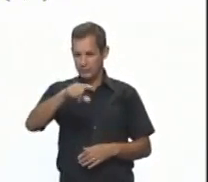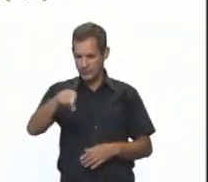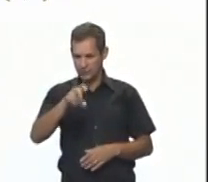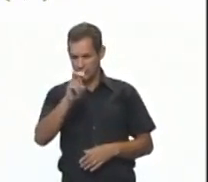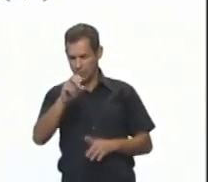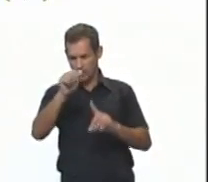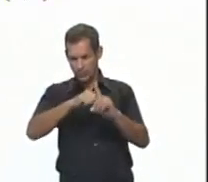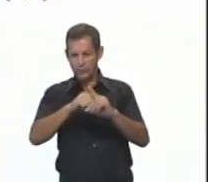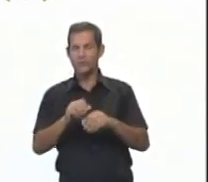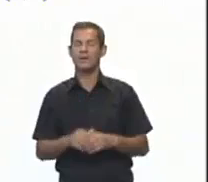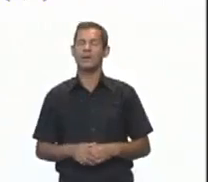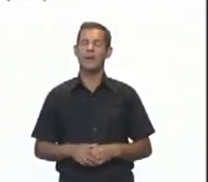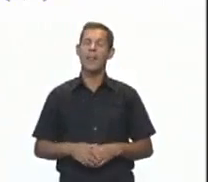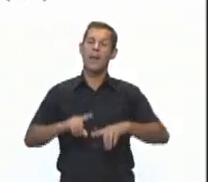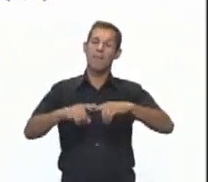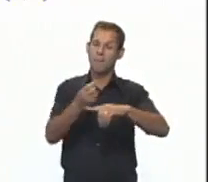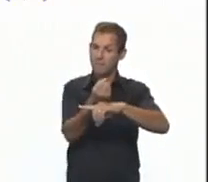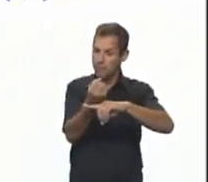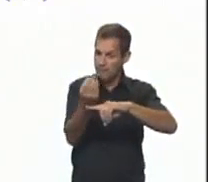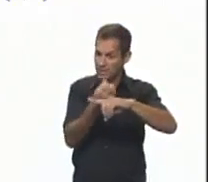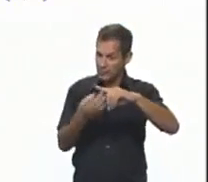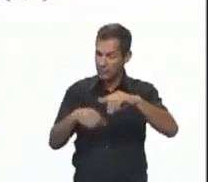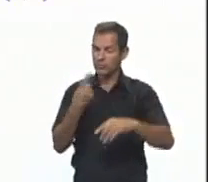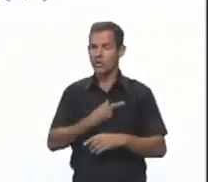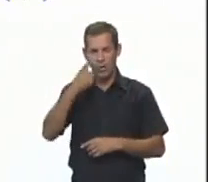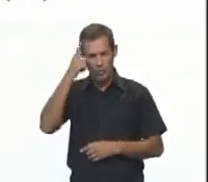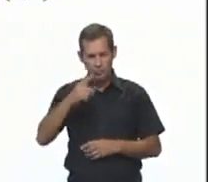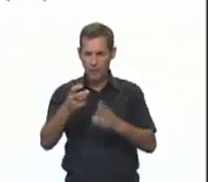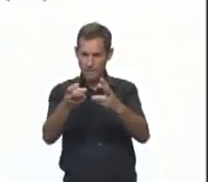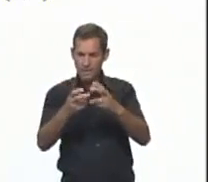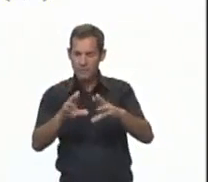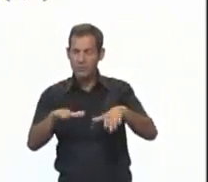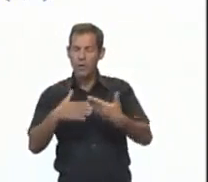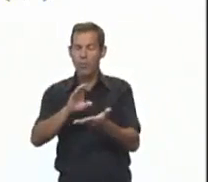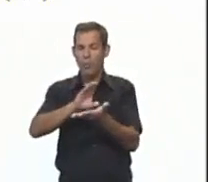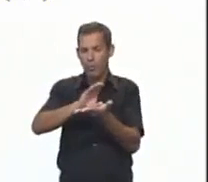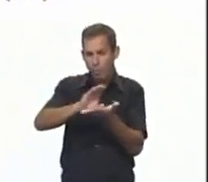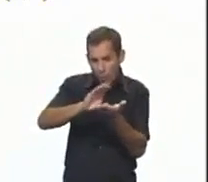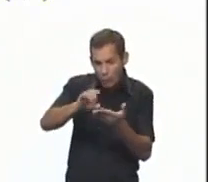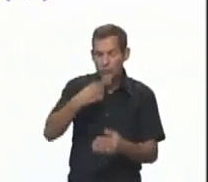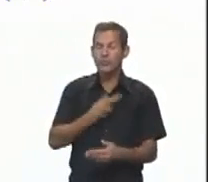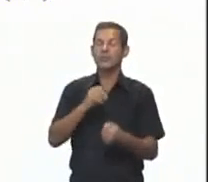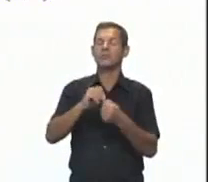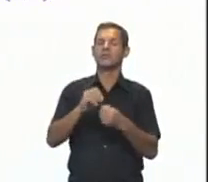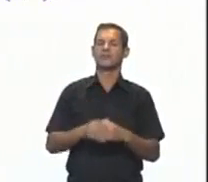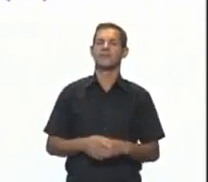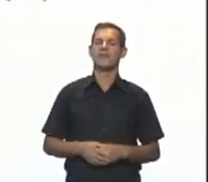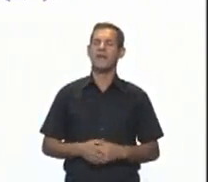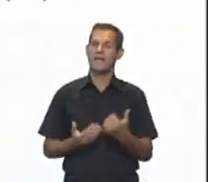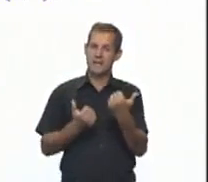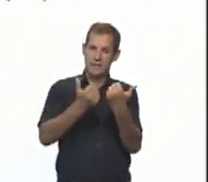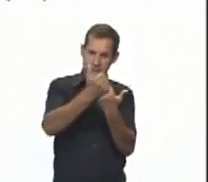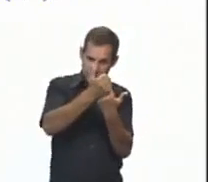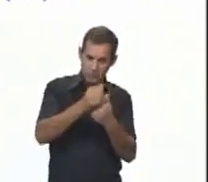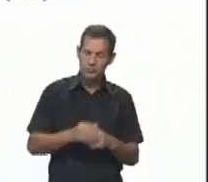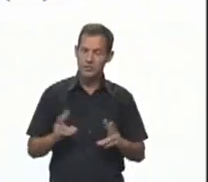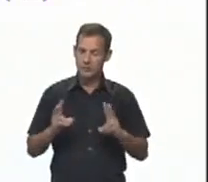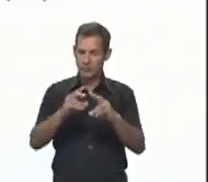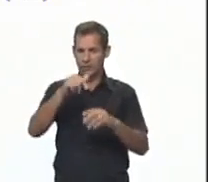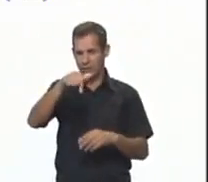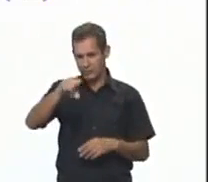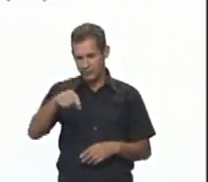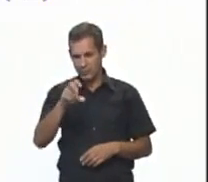7,5 meses. Dada a função, a gente consegue, então, descobrir qual que era o custo. Como que a gente faz isso? Substituindo o valor